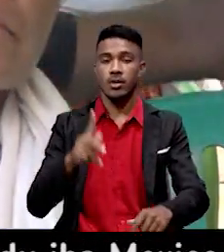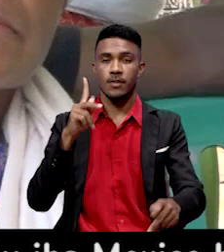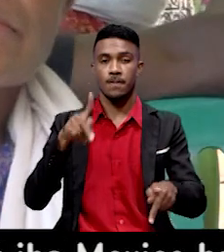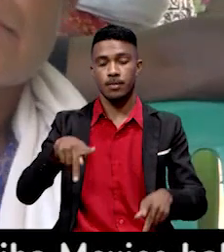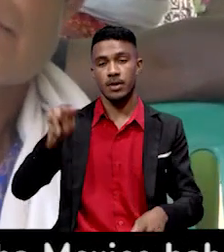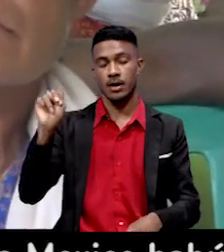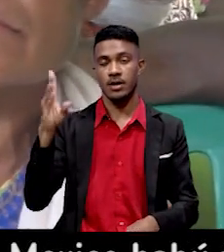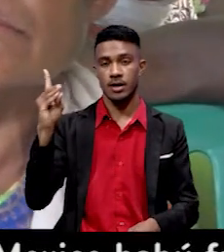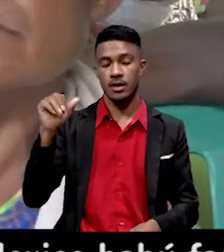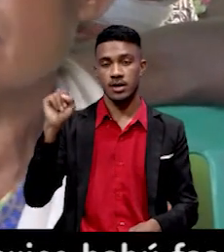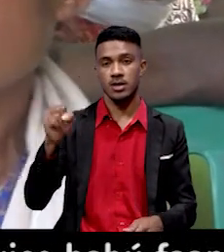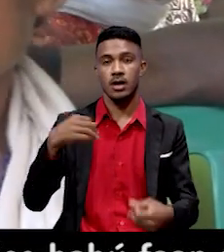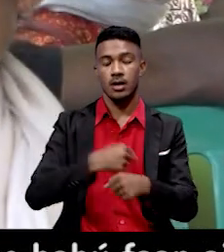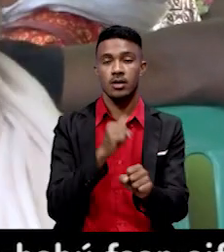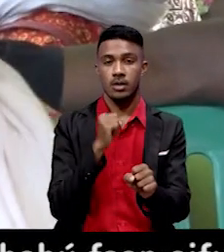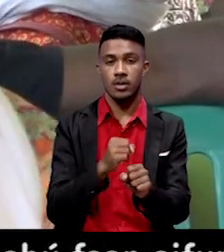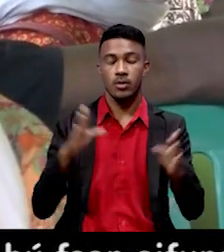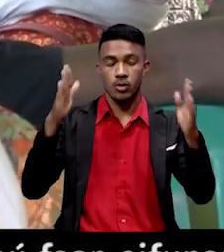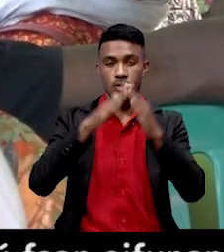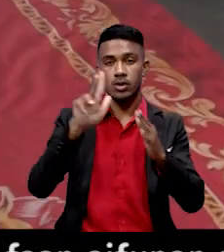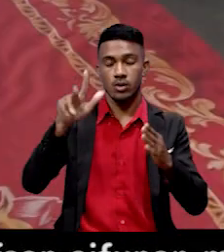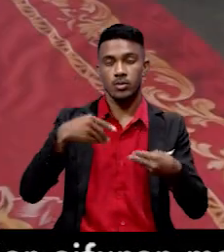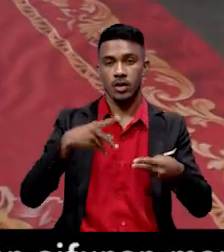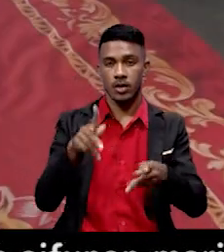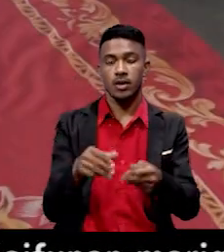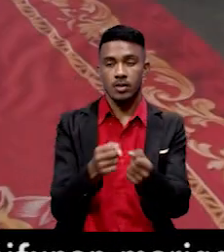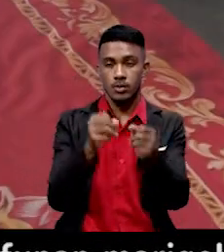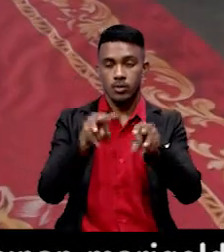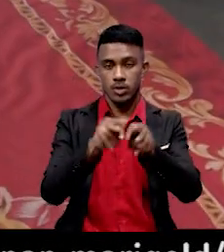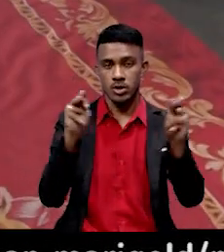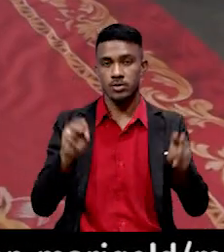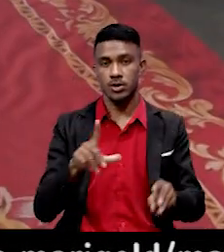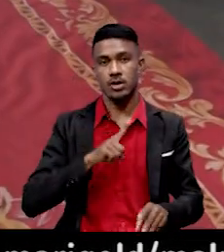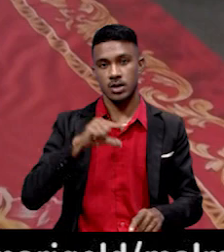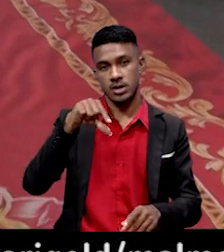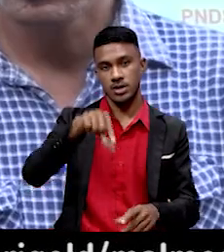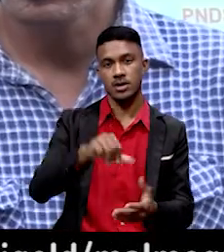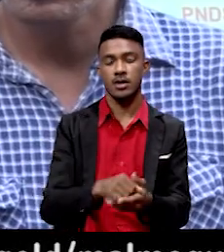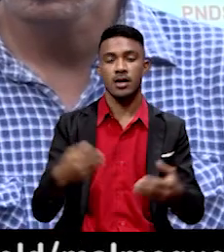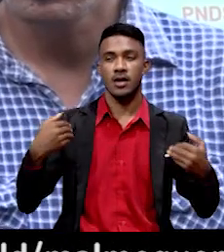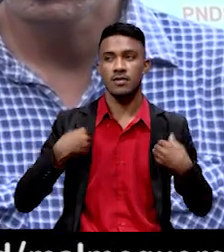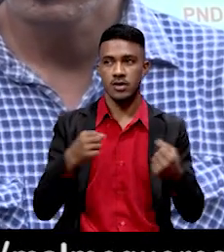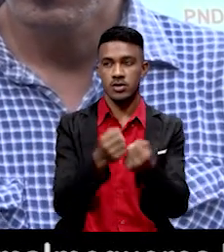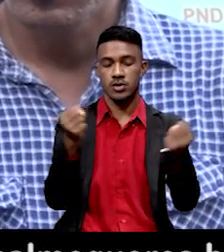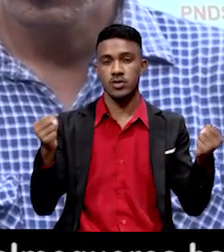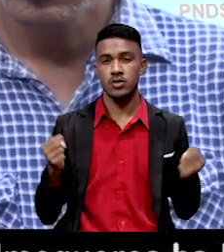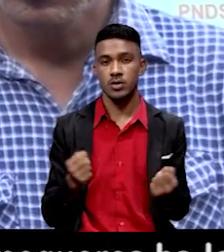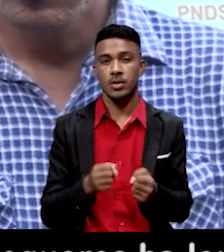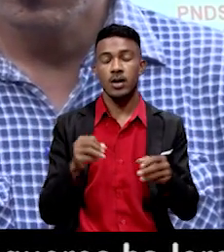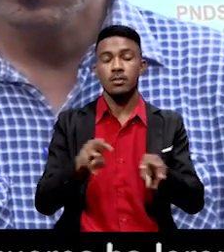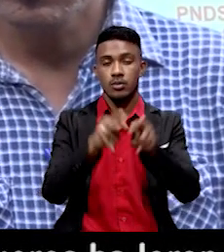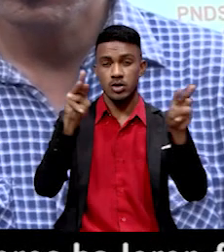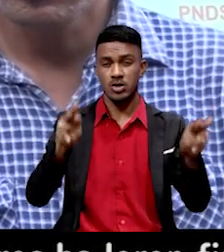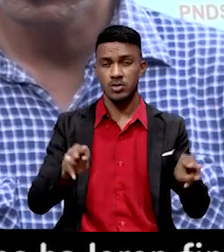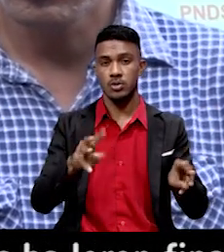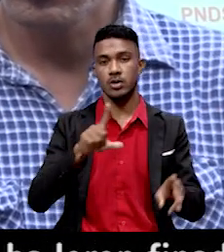beneficiário na Intolu, ia Suku Metagou, posto administrativo Bazartete, município Likisá. Ia suku bahia município